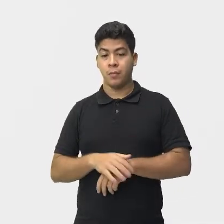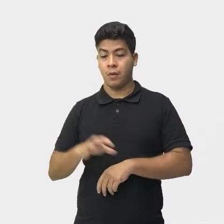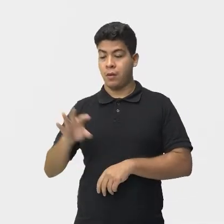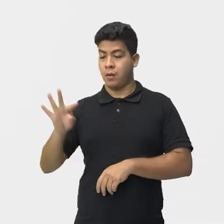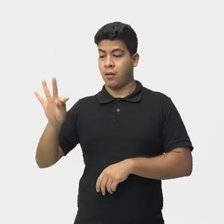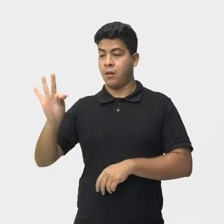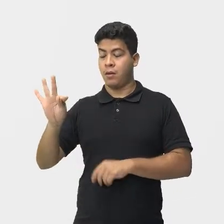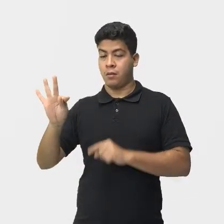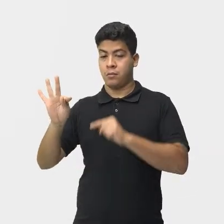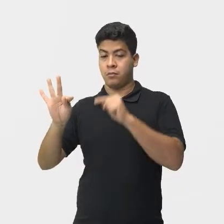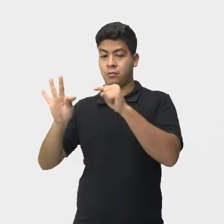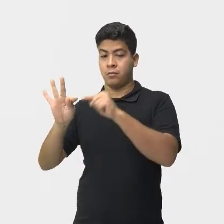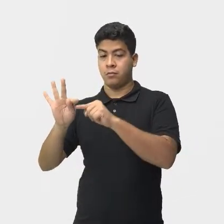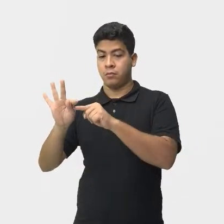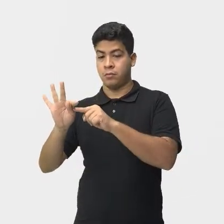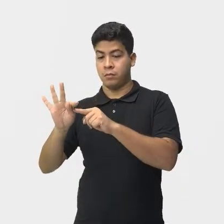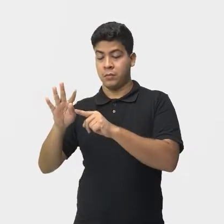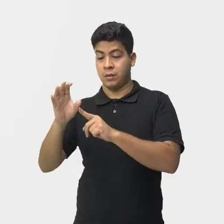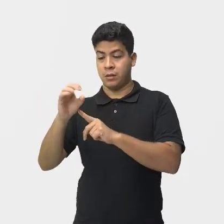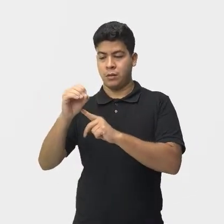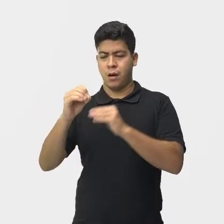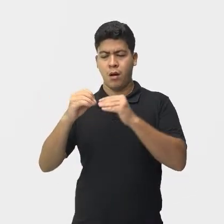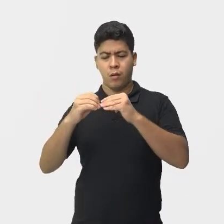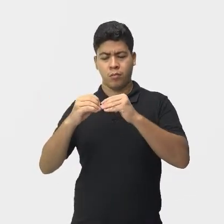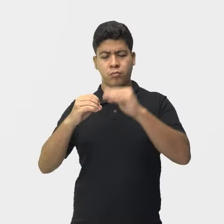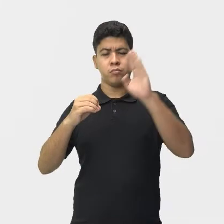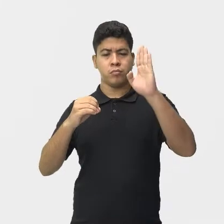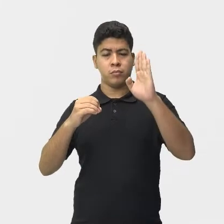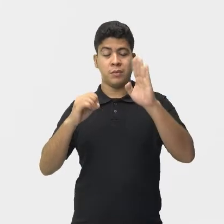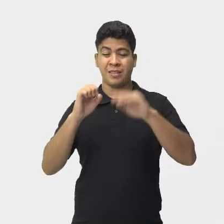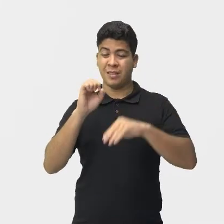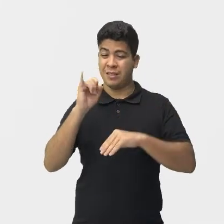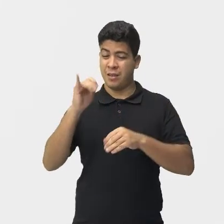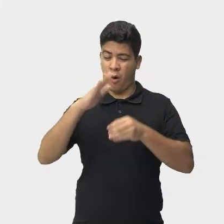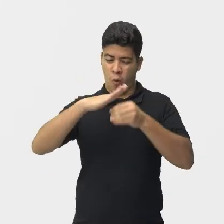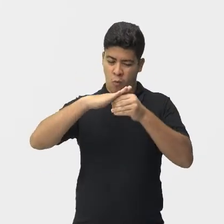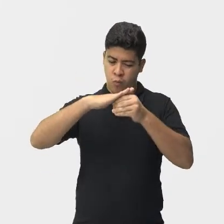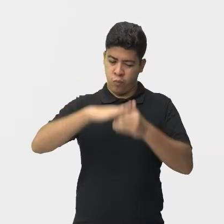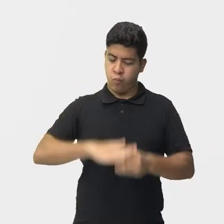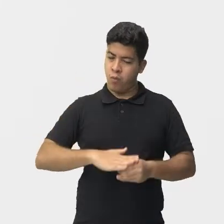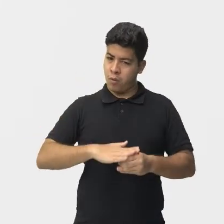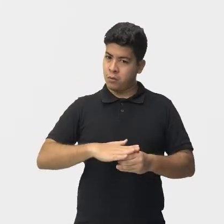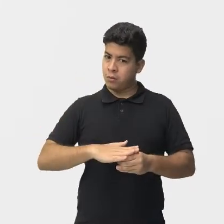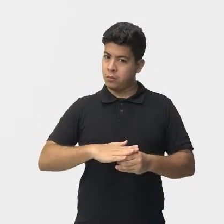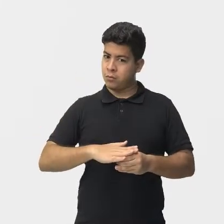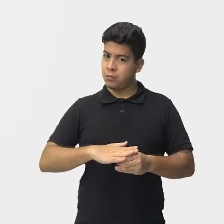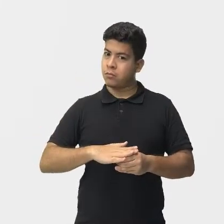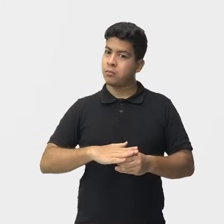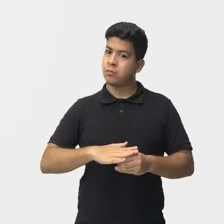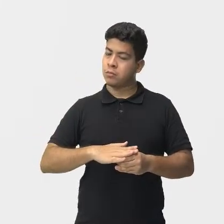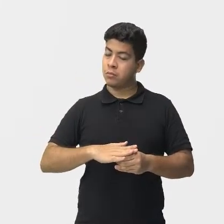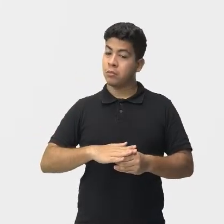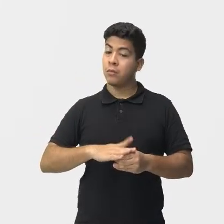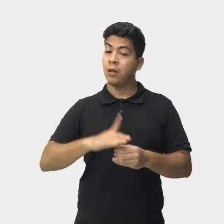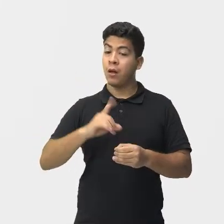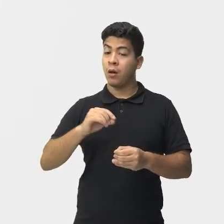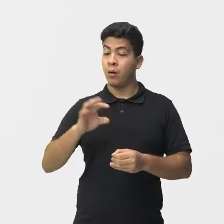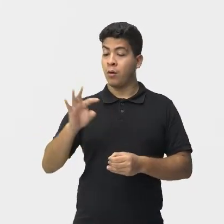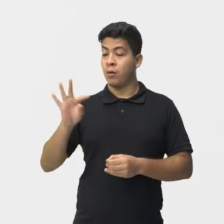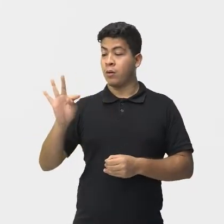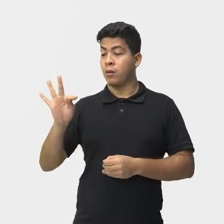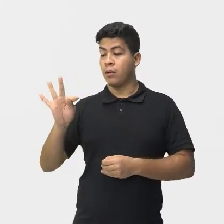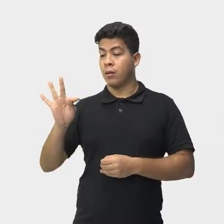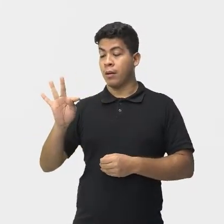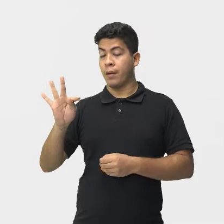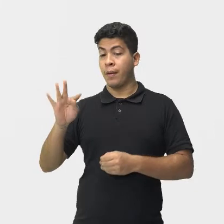vai ser positivo, trabalho maior que zero. No caso de uma compressão, que é a diminuição do volume, então eu vou